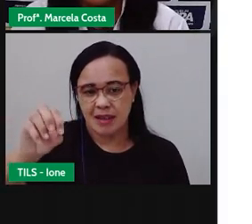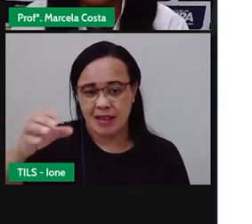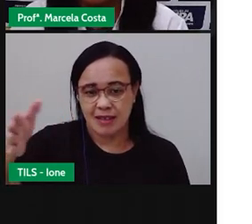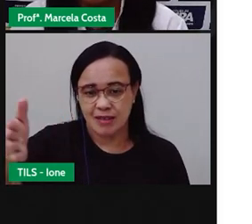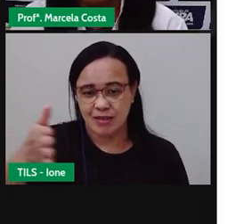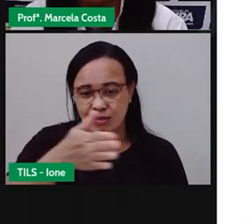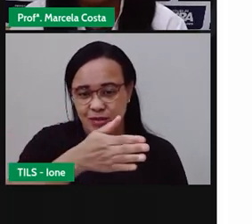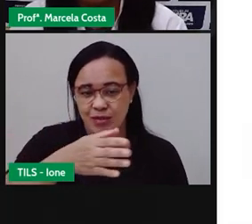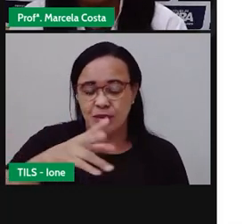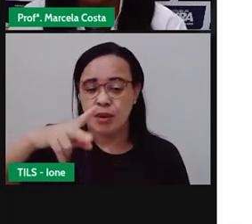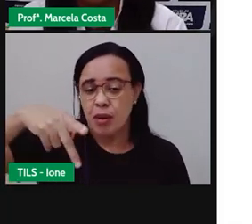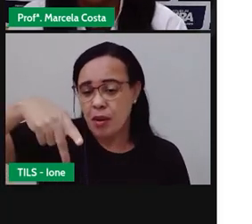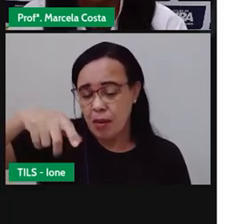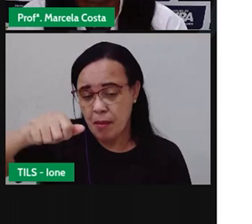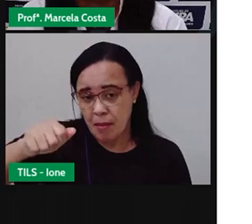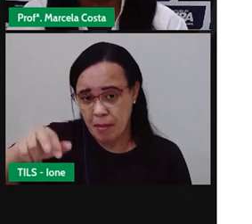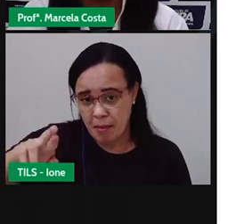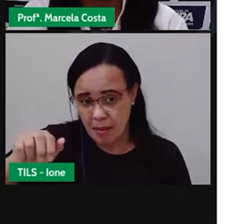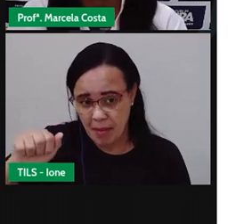e